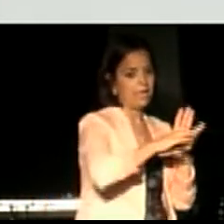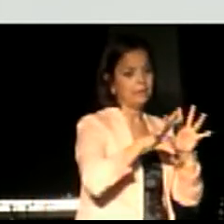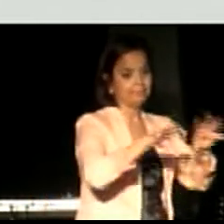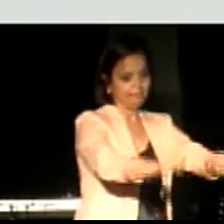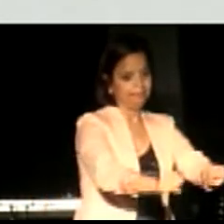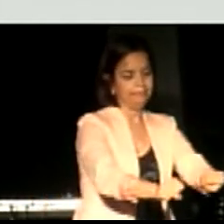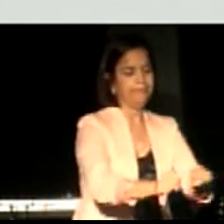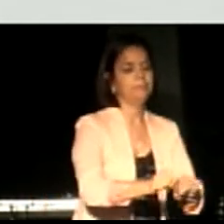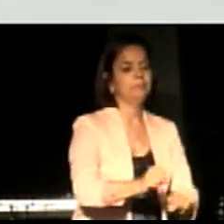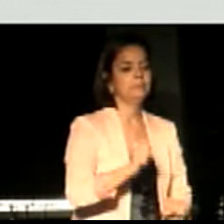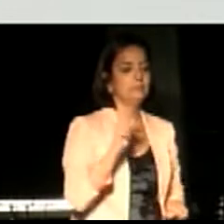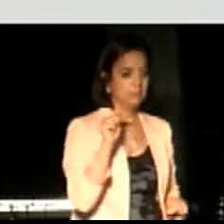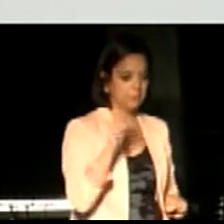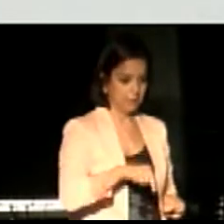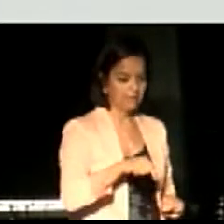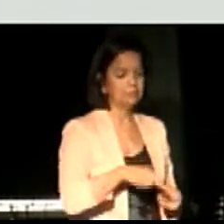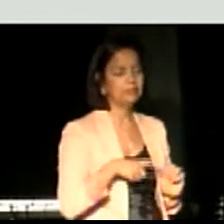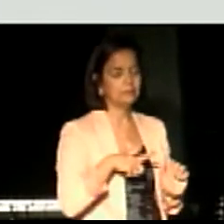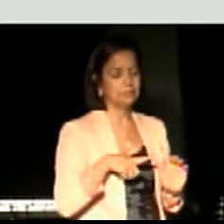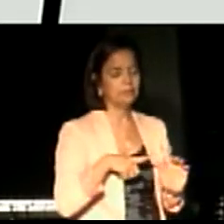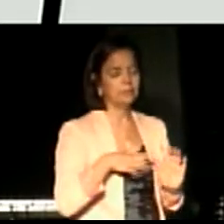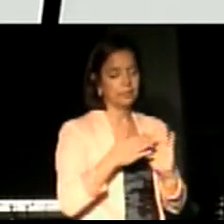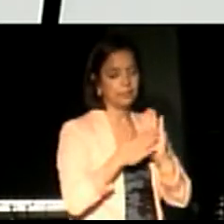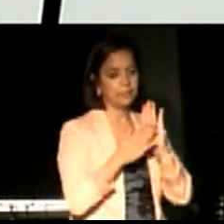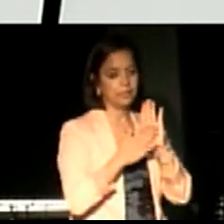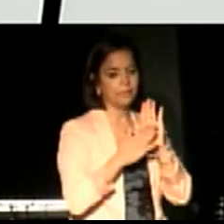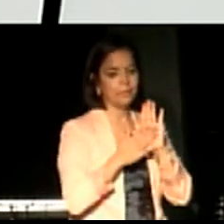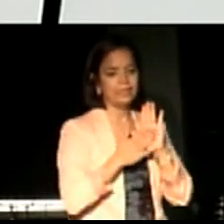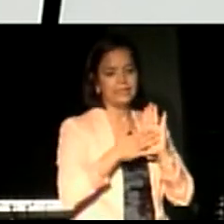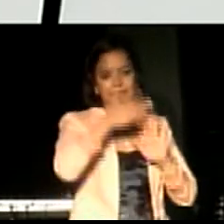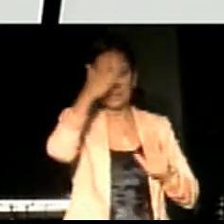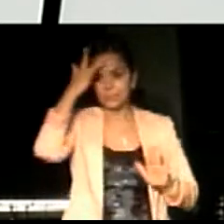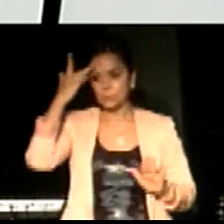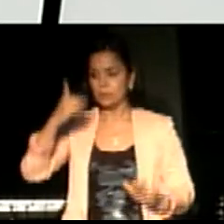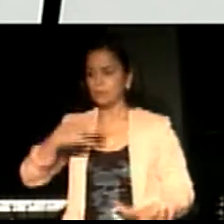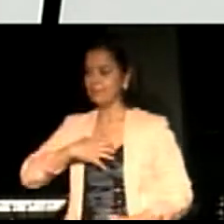queiram. Nesta, também nós temos os mansos,